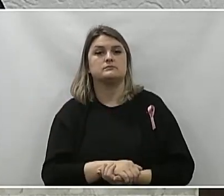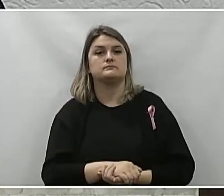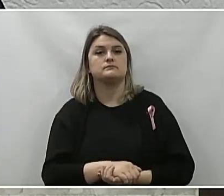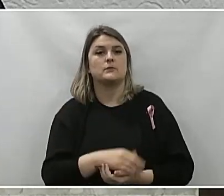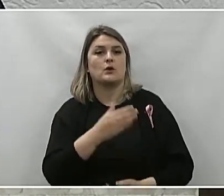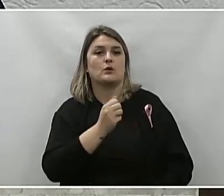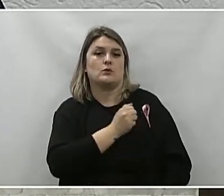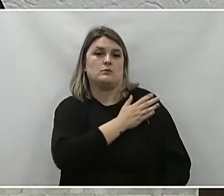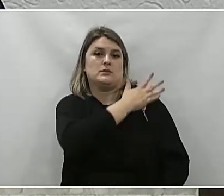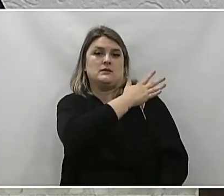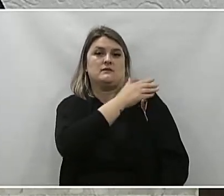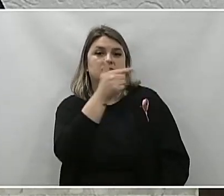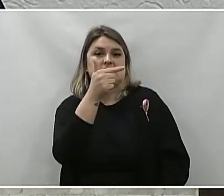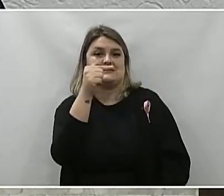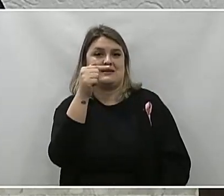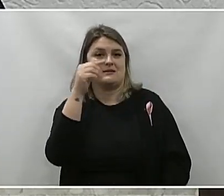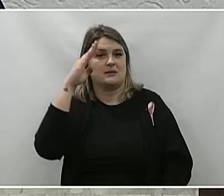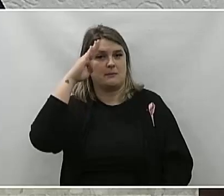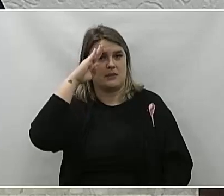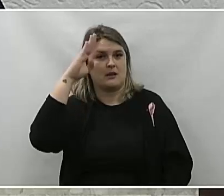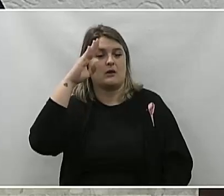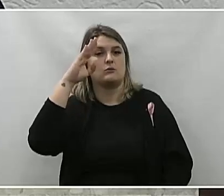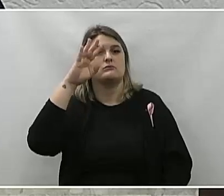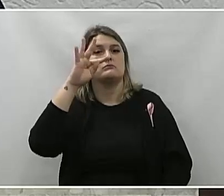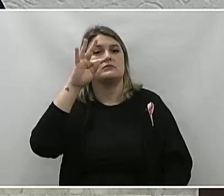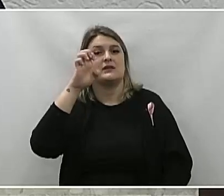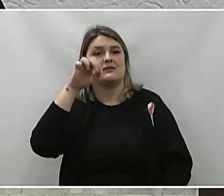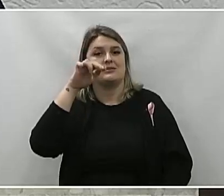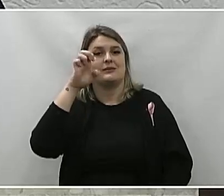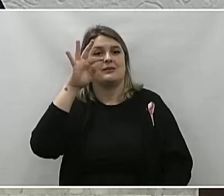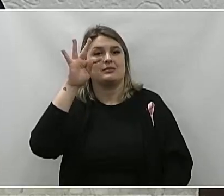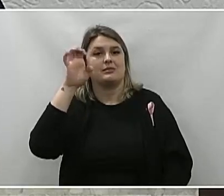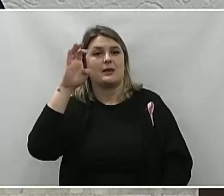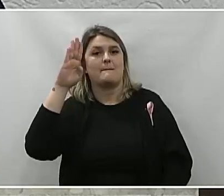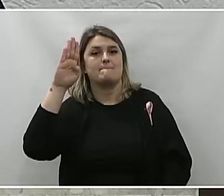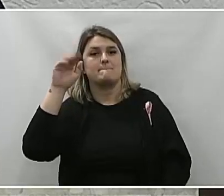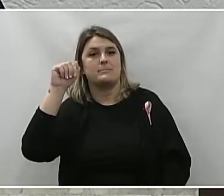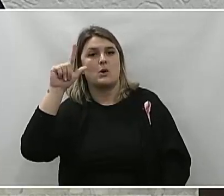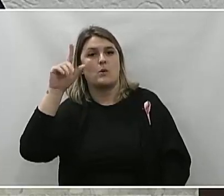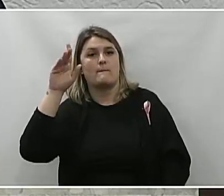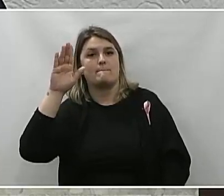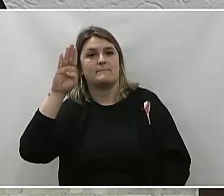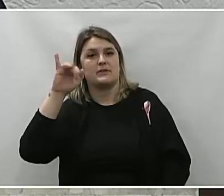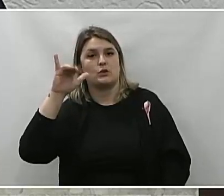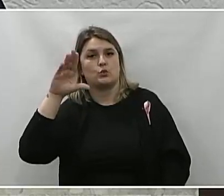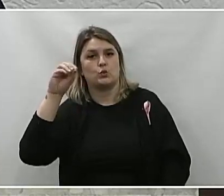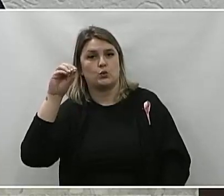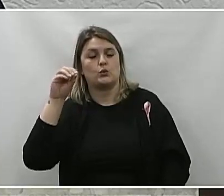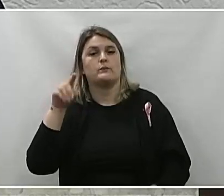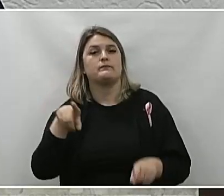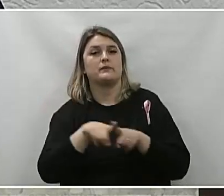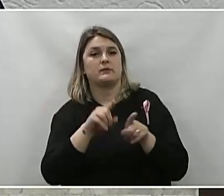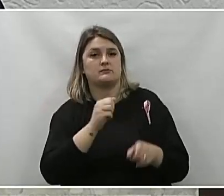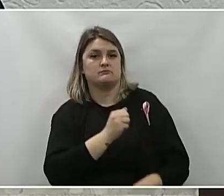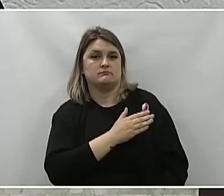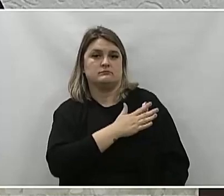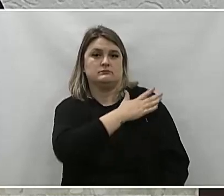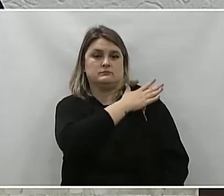comandante do vigésima sétima Batalhão Tenente Coronel Balbino comandante do